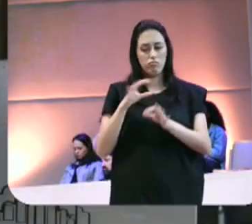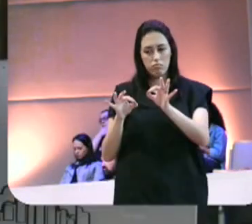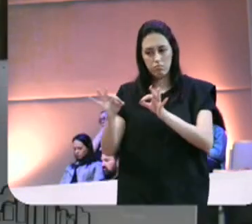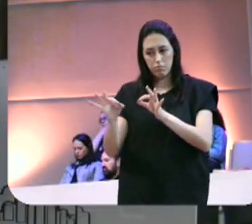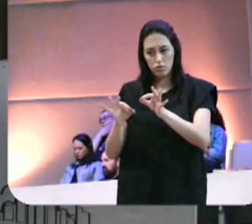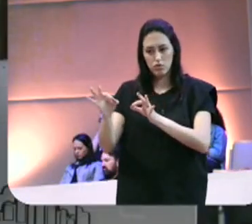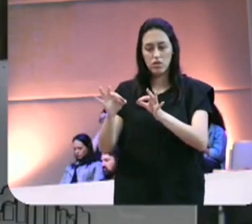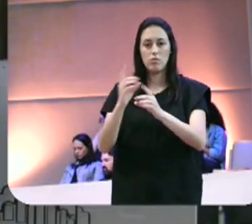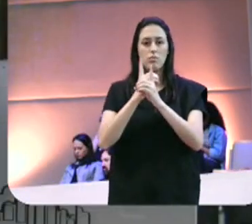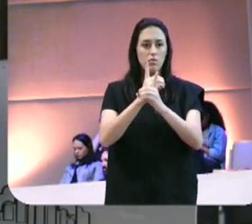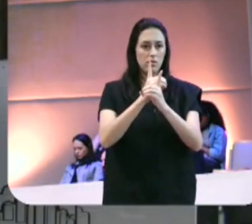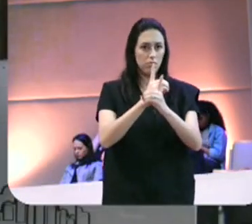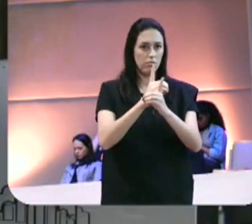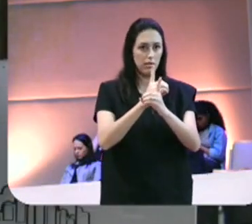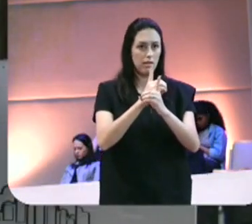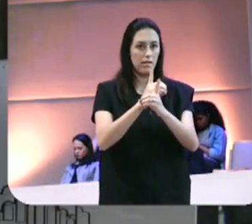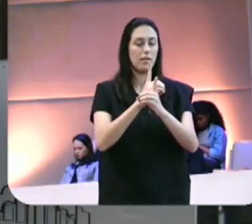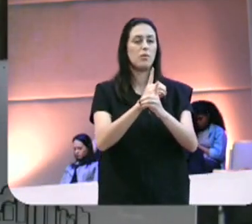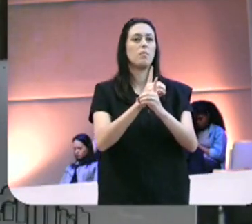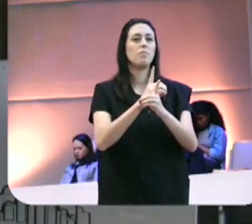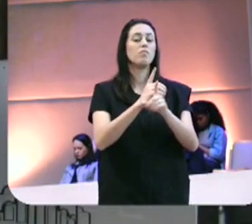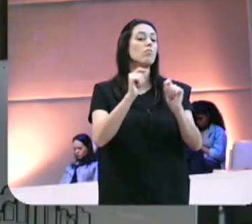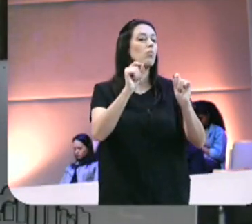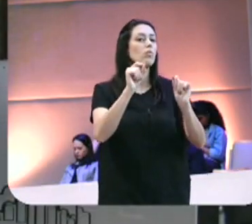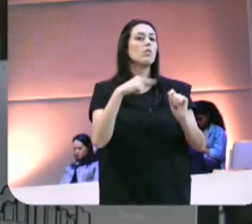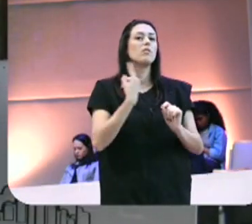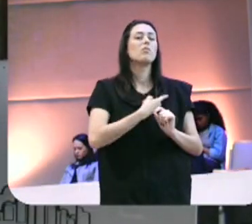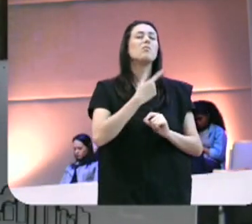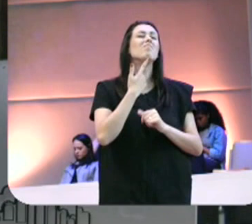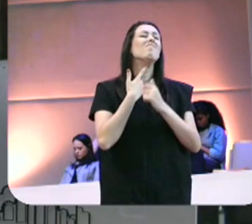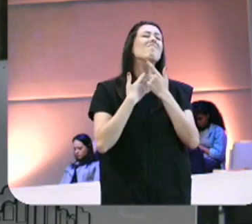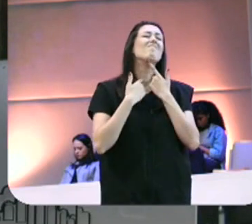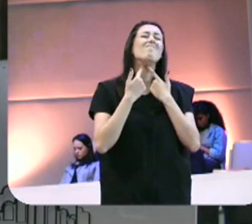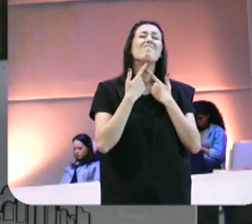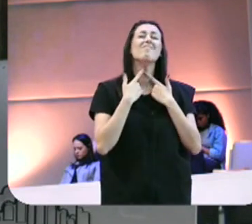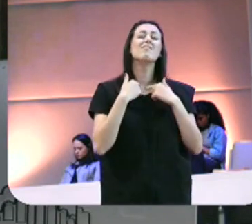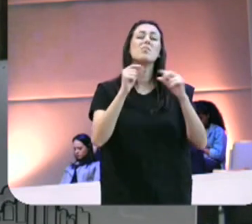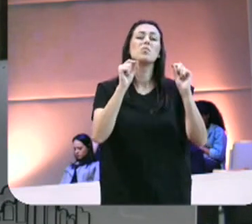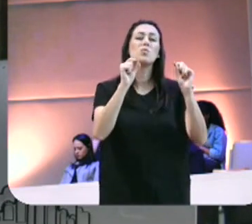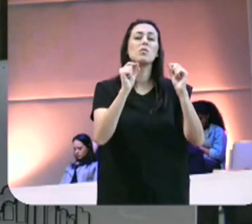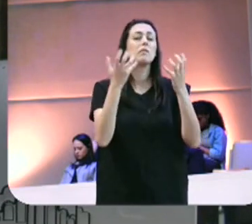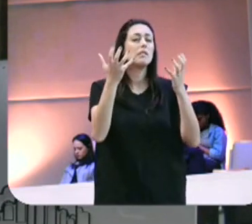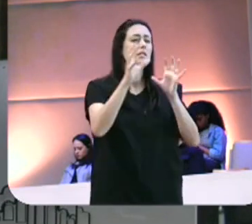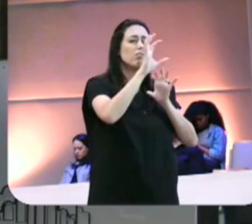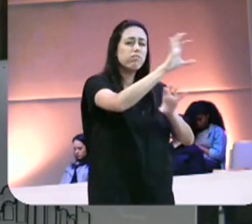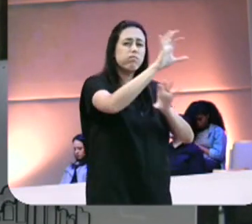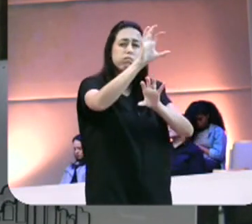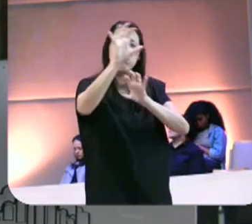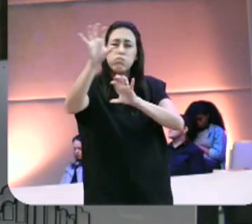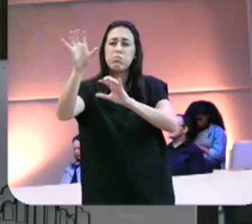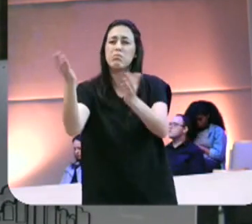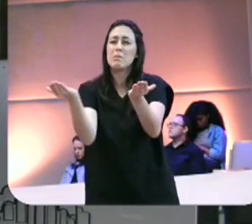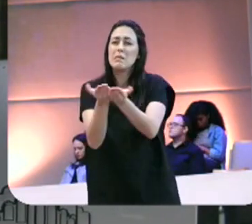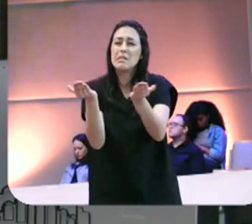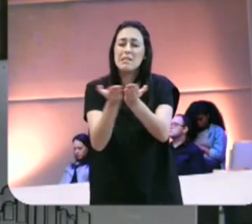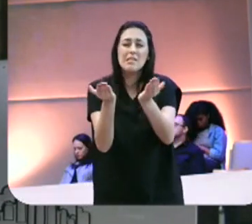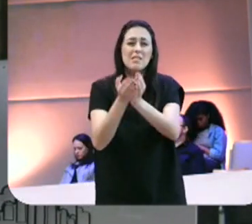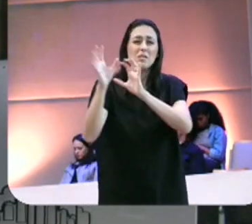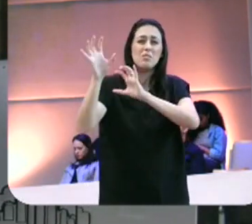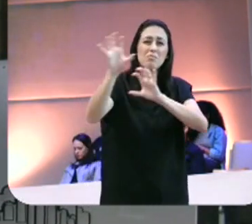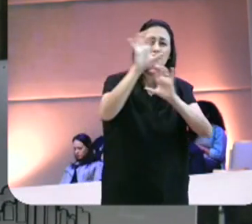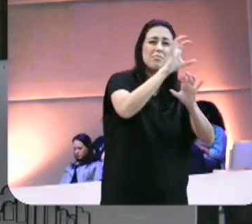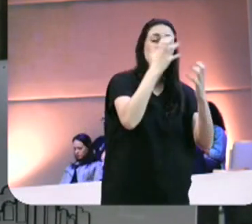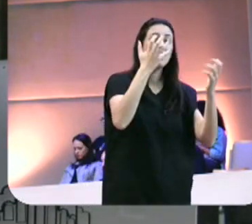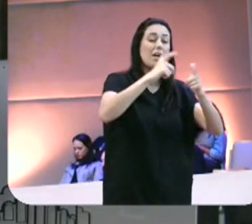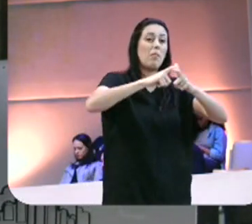Nós temos chamado de movimento discipular. E o nosso desejo é mobilizar cada cristão da nossa igreja para a multiplicação